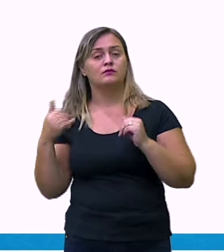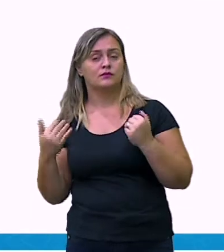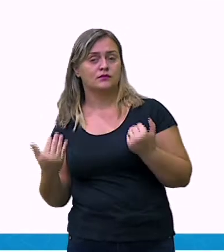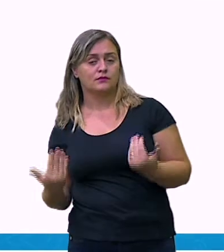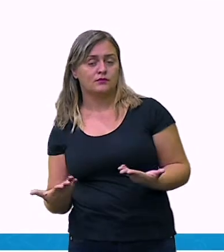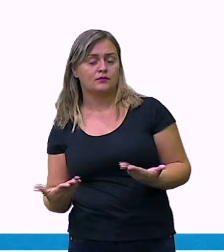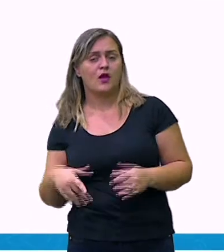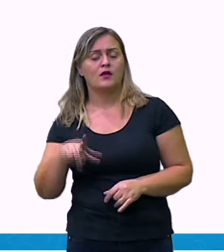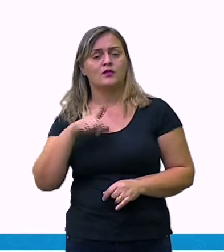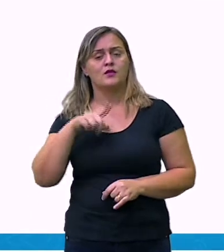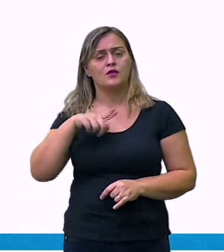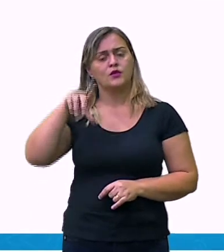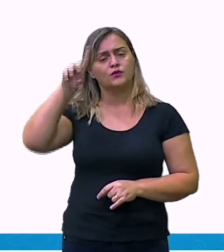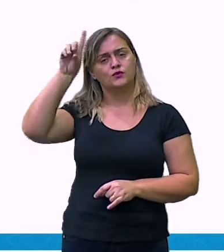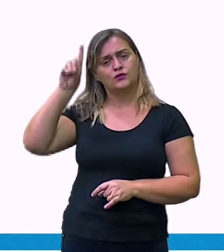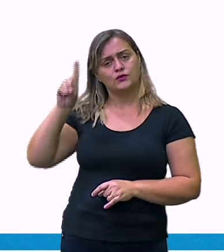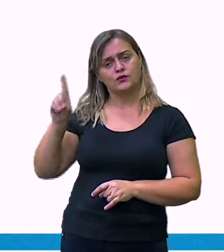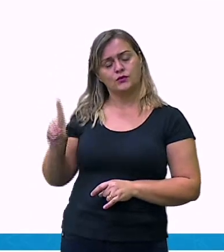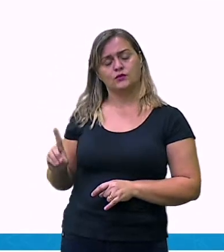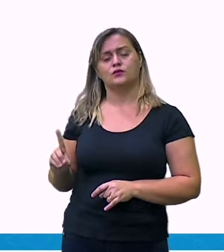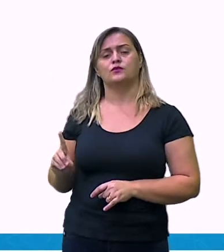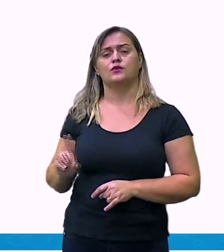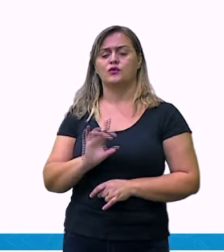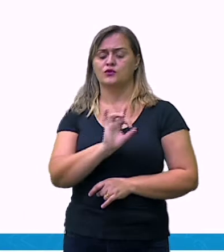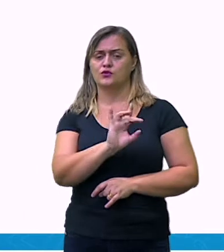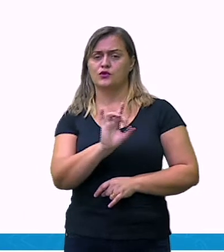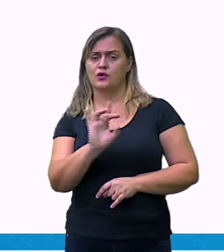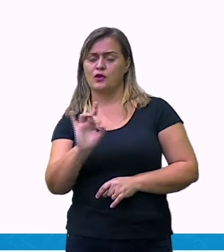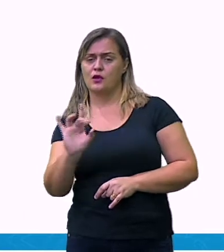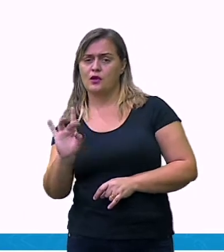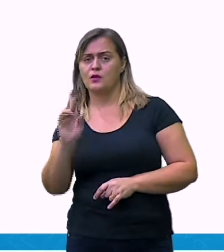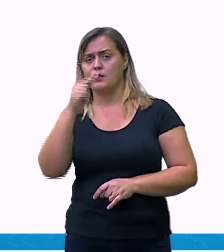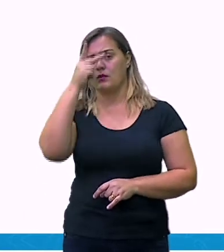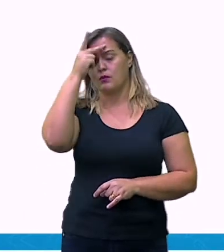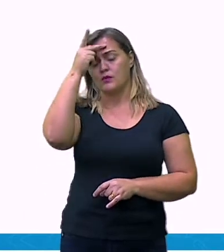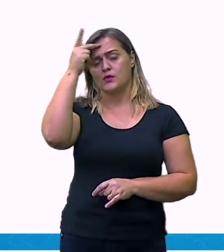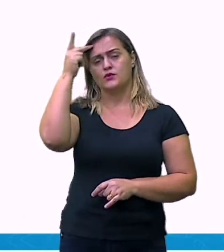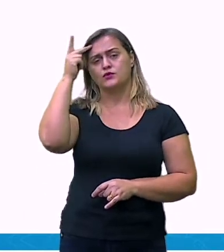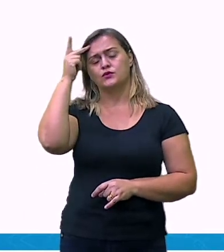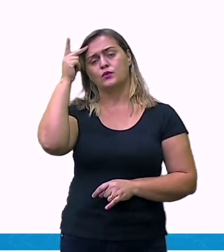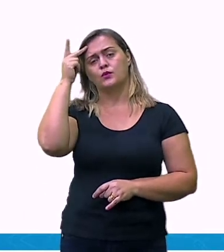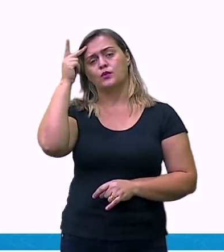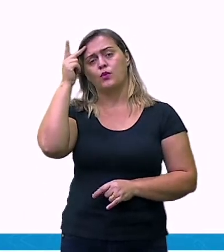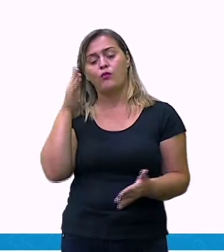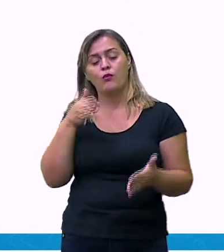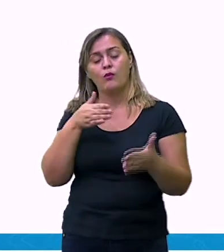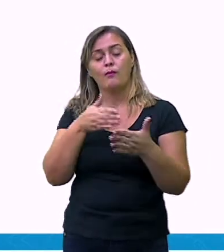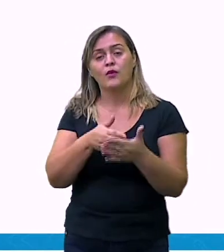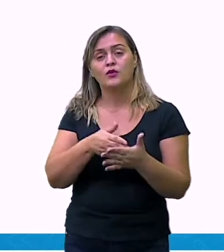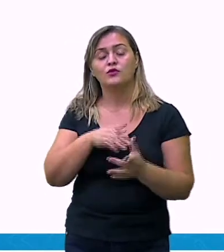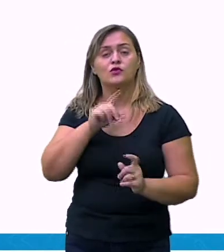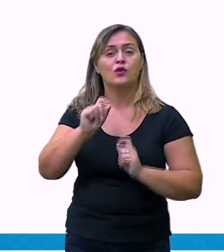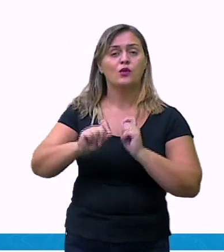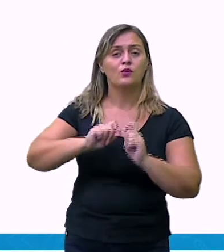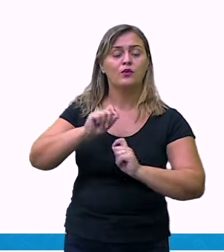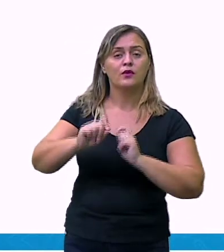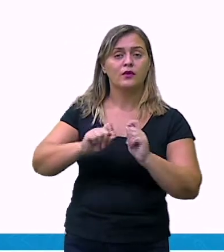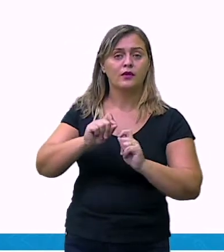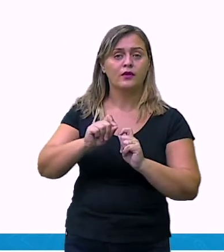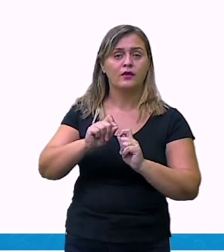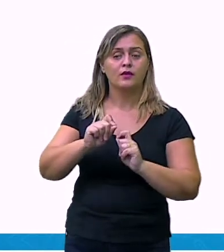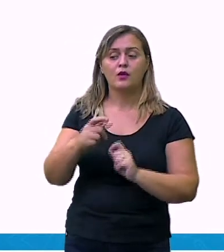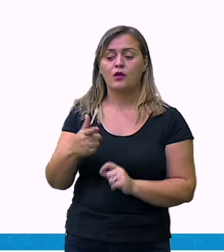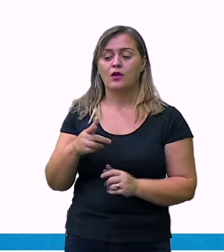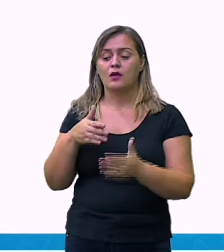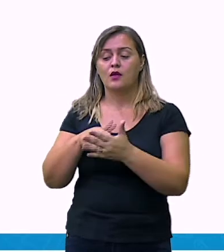direitos naturais de cada homem não tem por limites, senão aqueles que asseguram aos outros